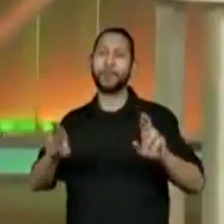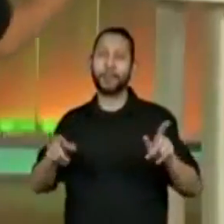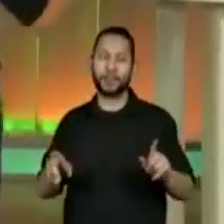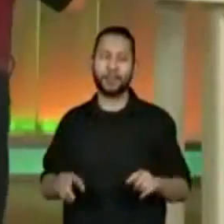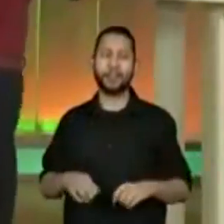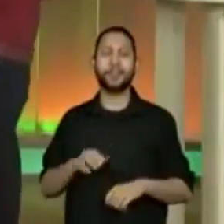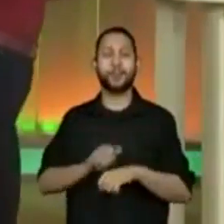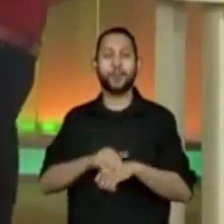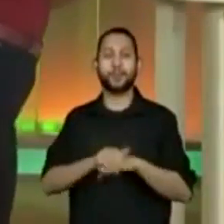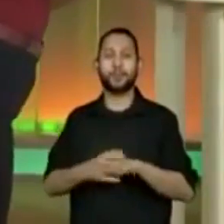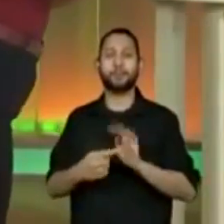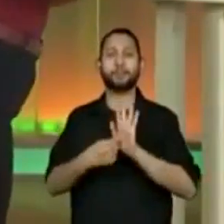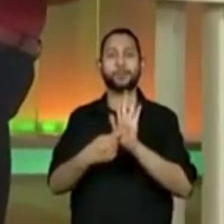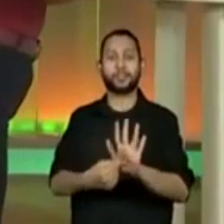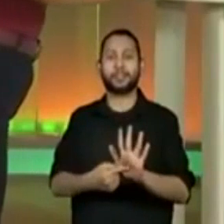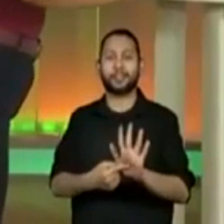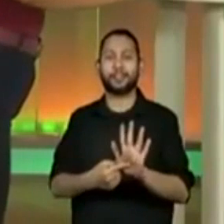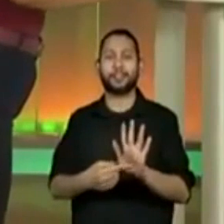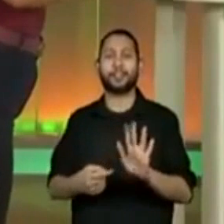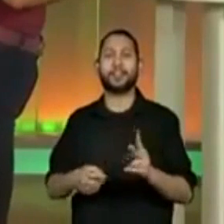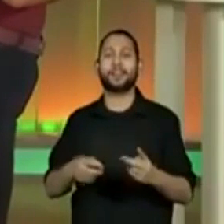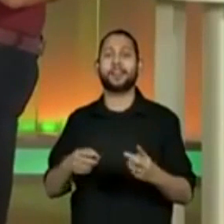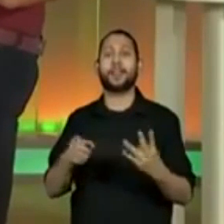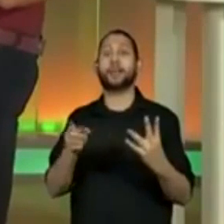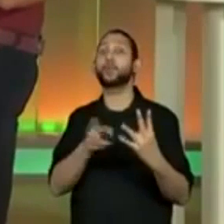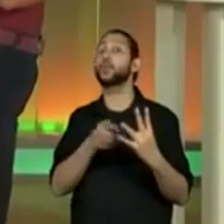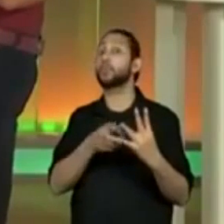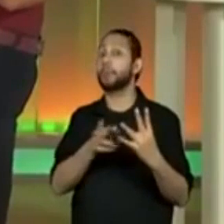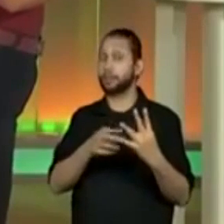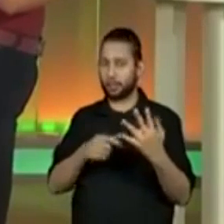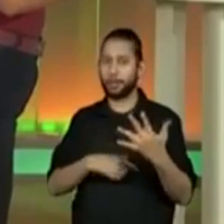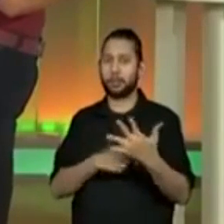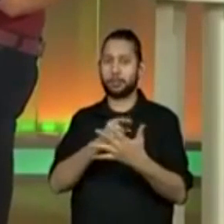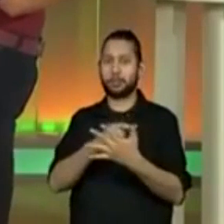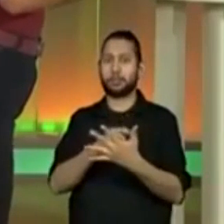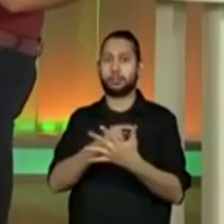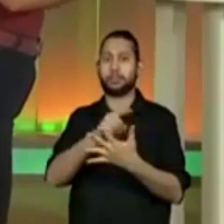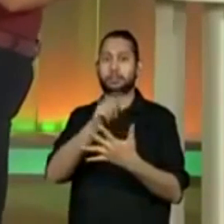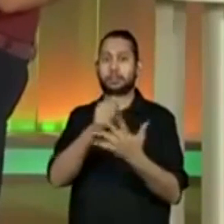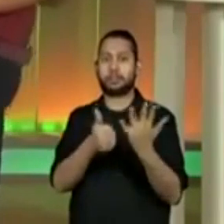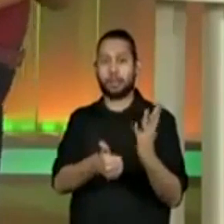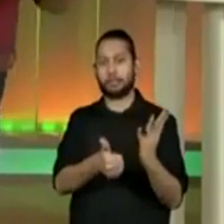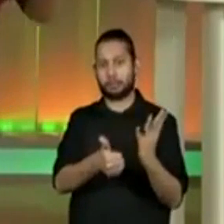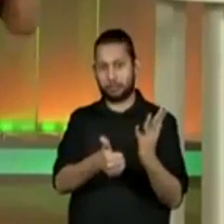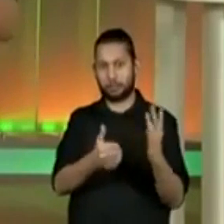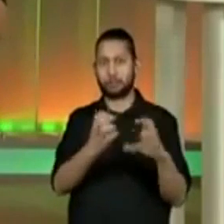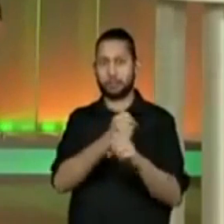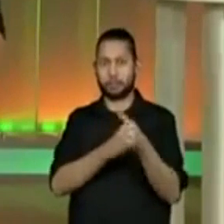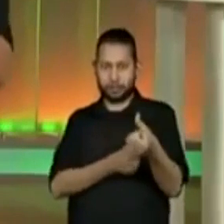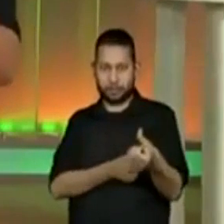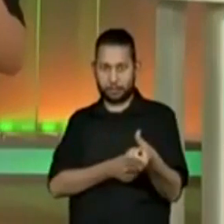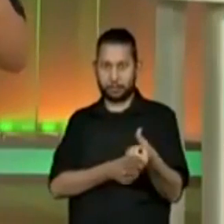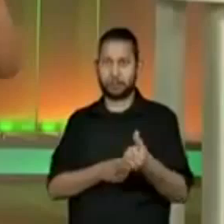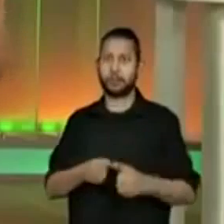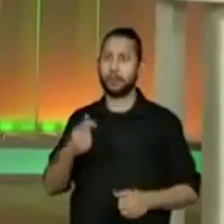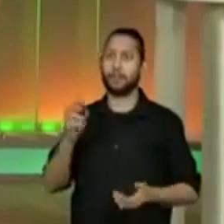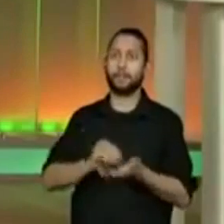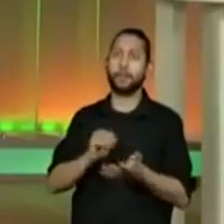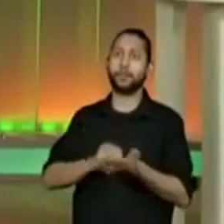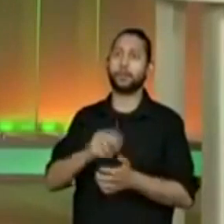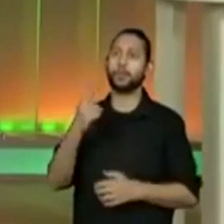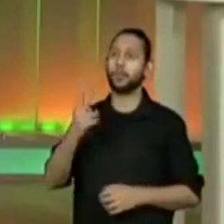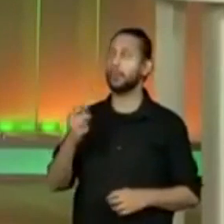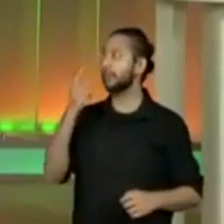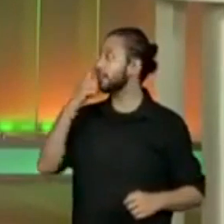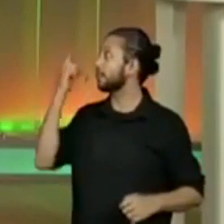agora as duas últimas do nosso sistema monetário brasileiro, certo? Vamos lá.